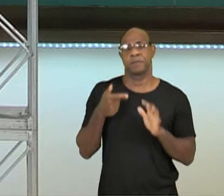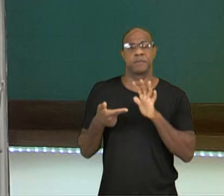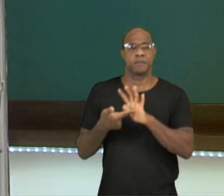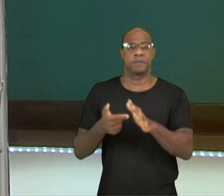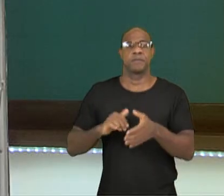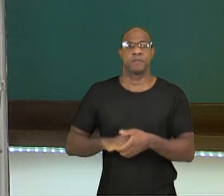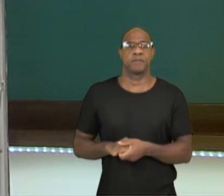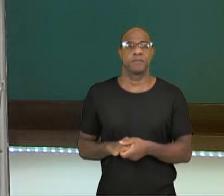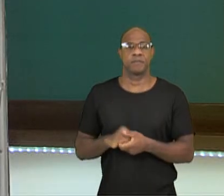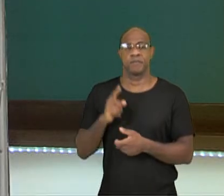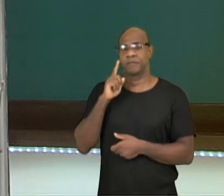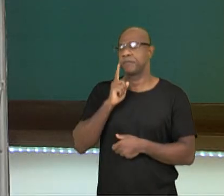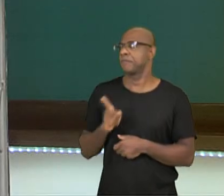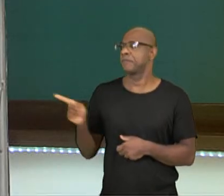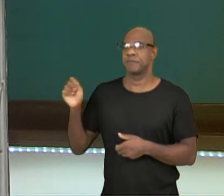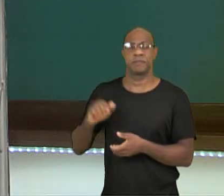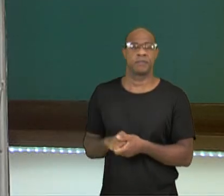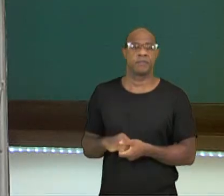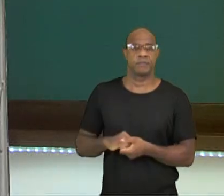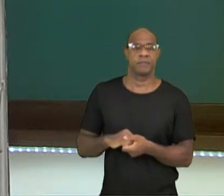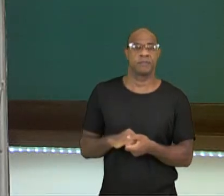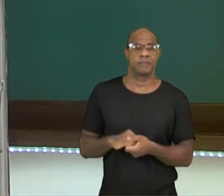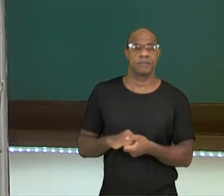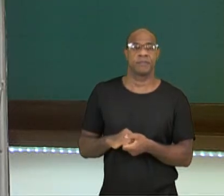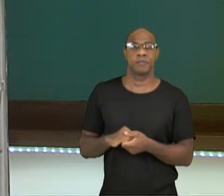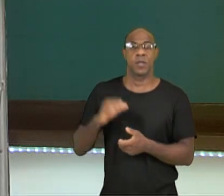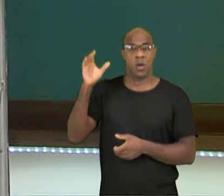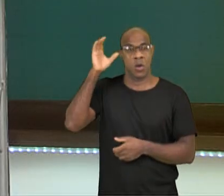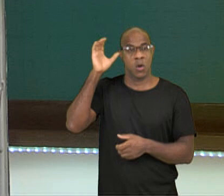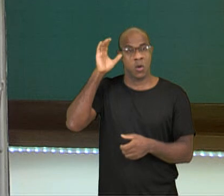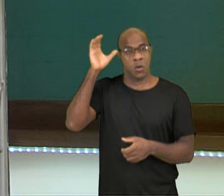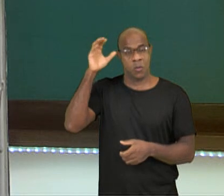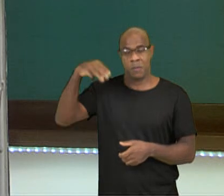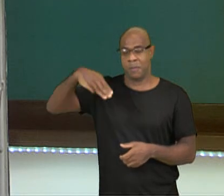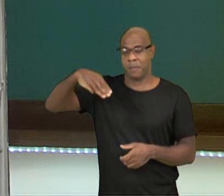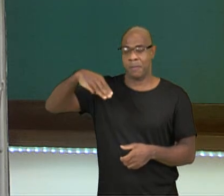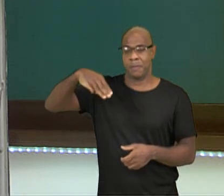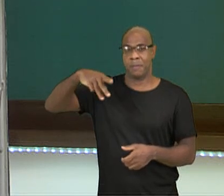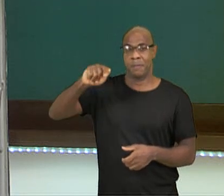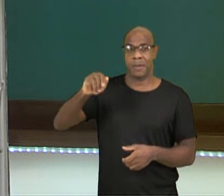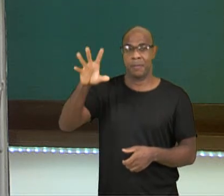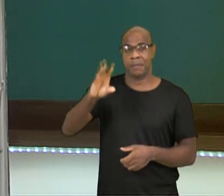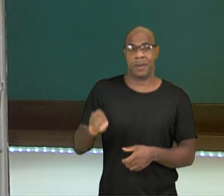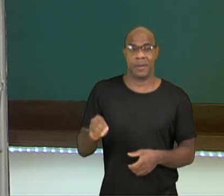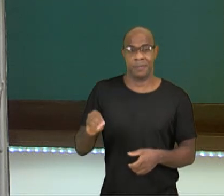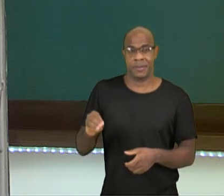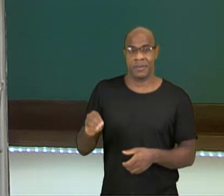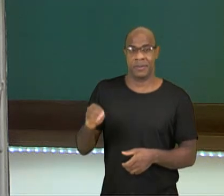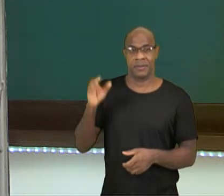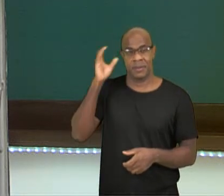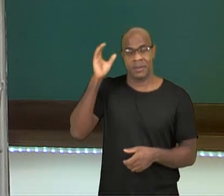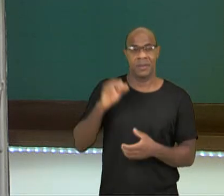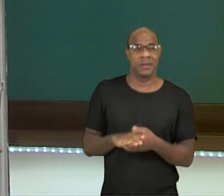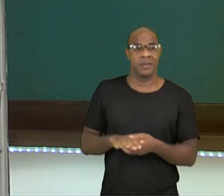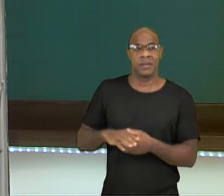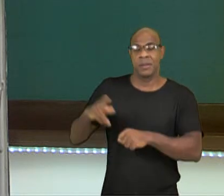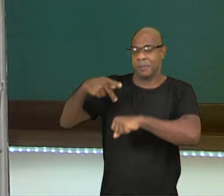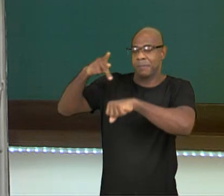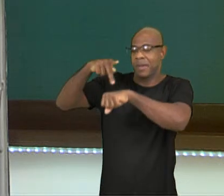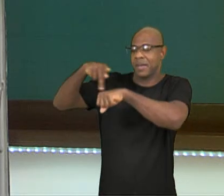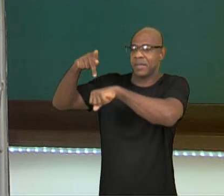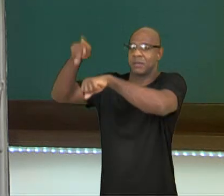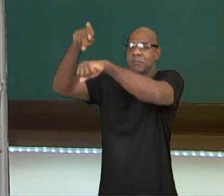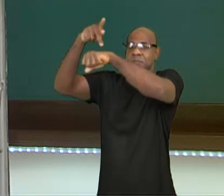noção. Aqui, ó, a República Democrática do Congo, tá? Uganda, Ruanda,